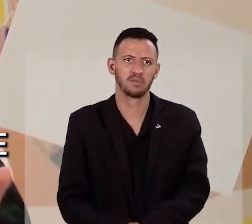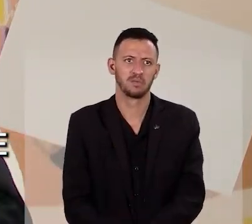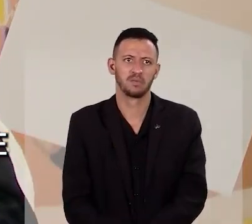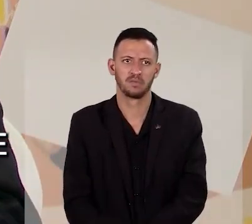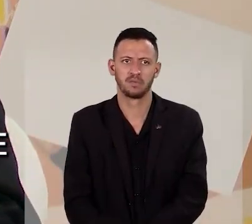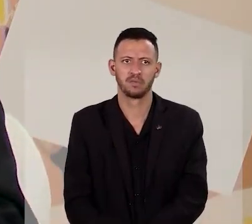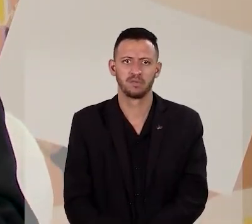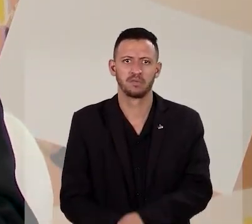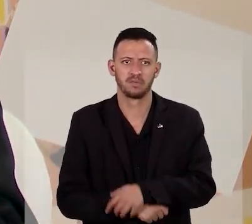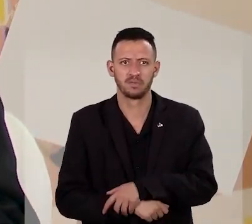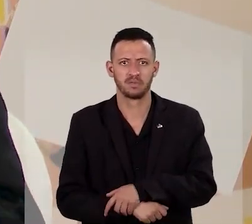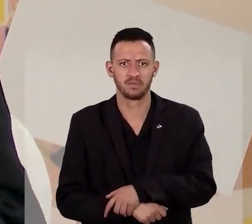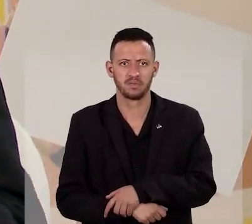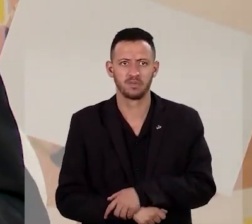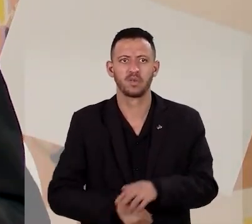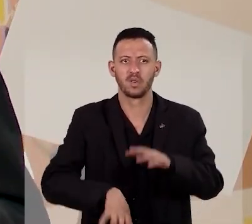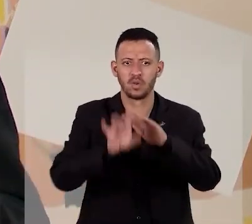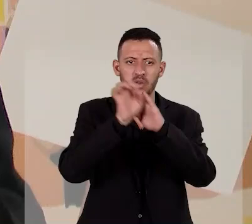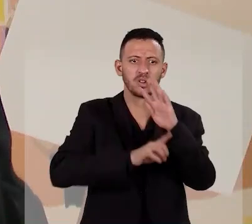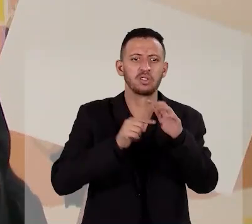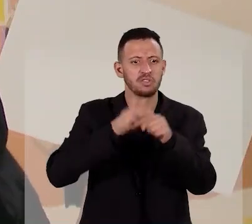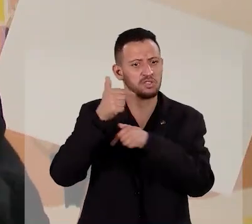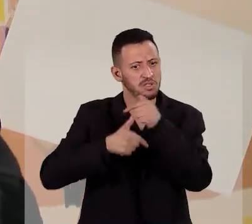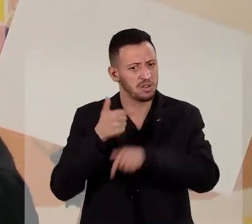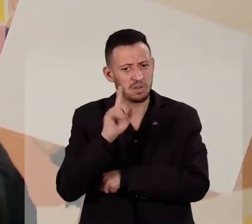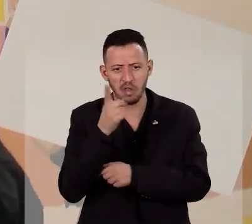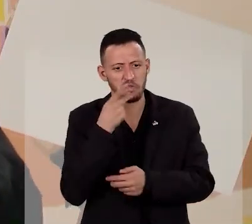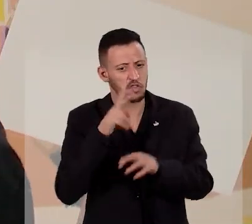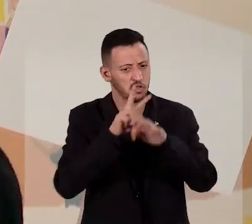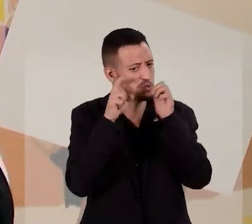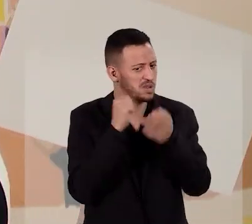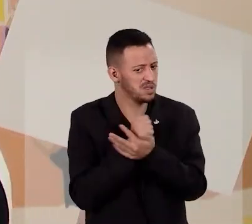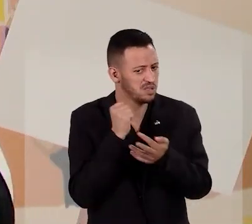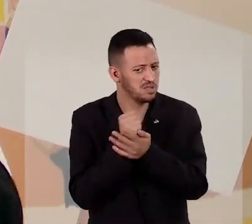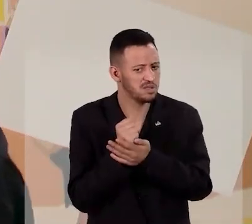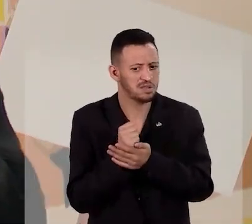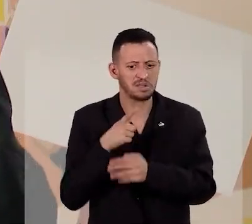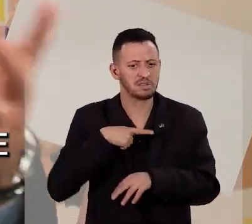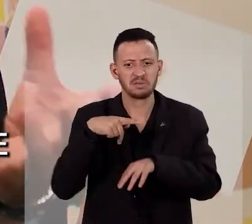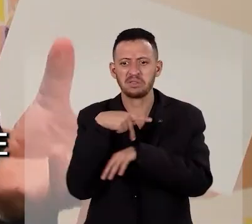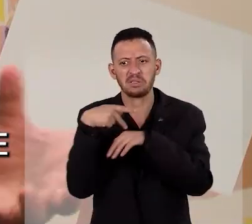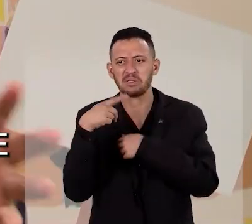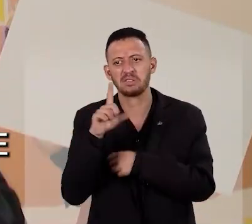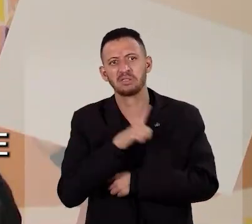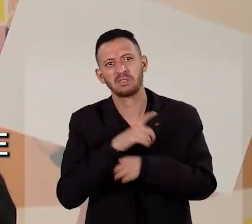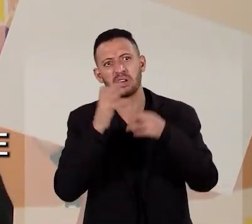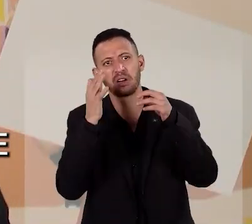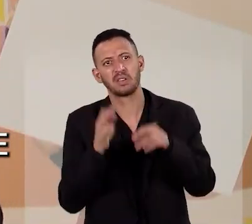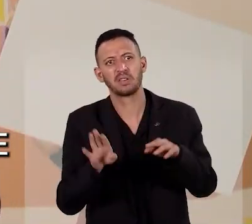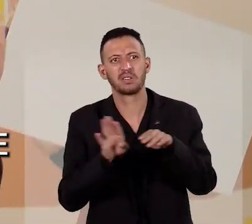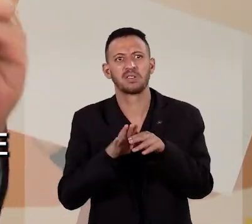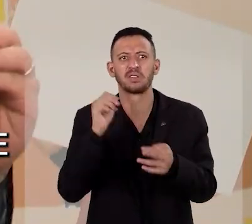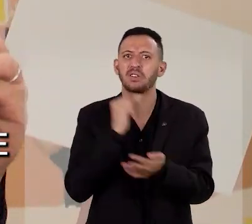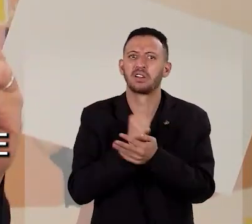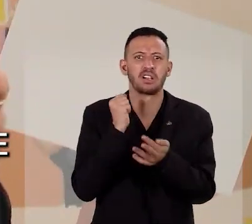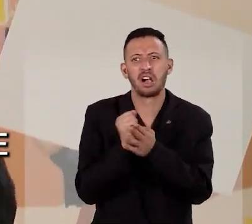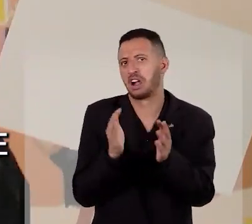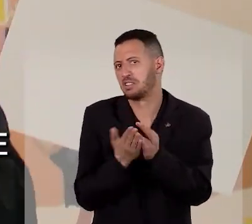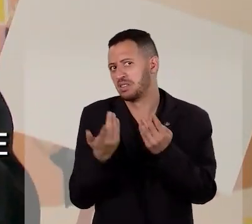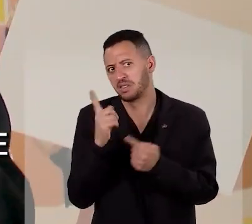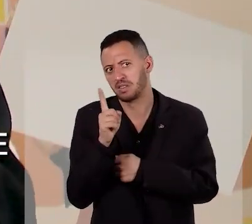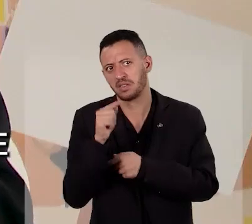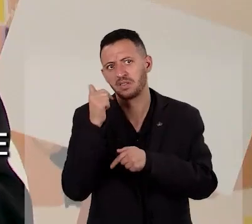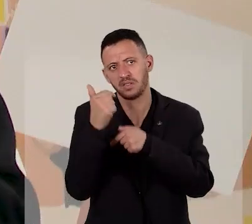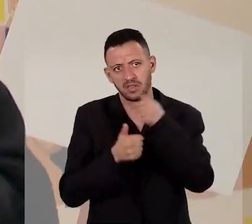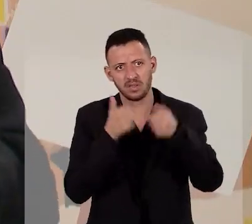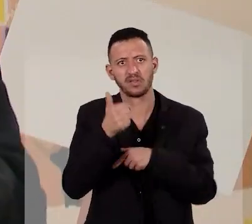trabalho. Né? Então, o direito do trabalho, não vou nem dizer a carteira assinada, porque há países que não é exatamente uma